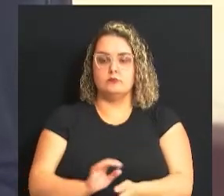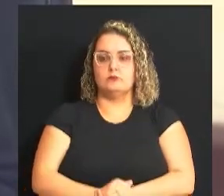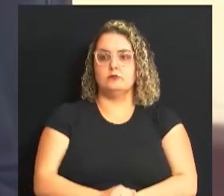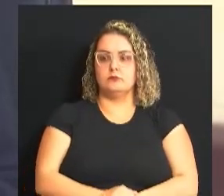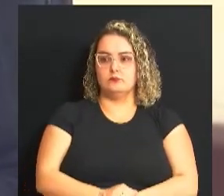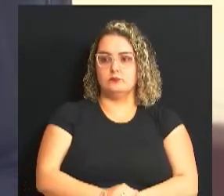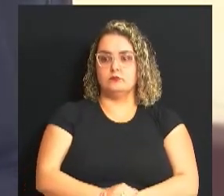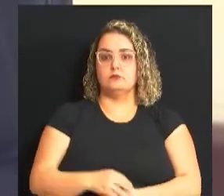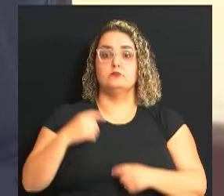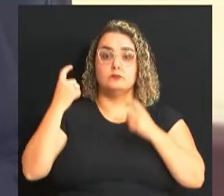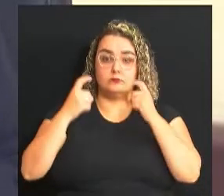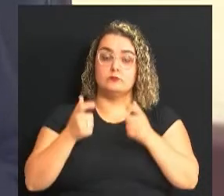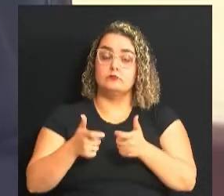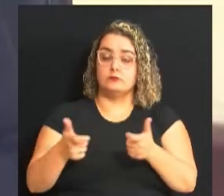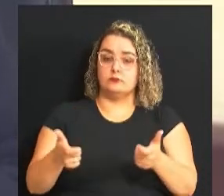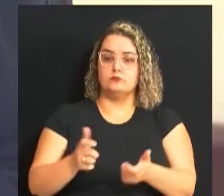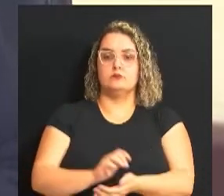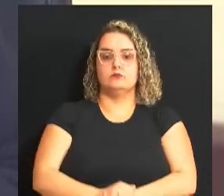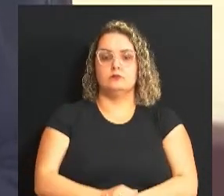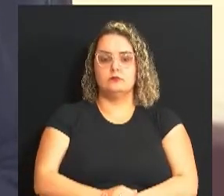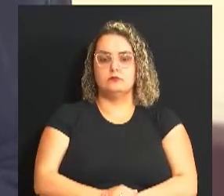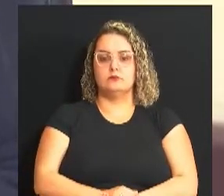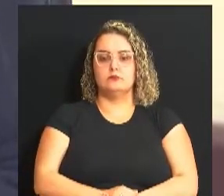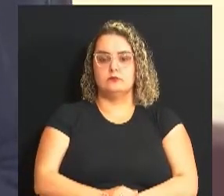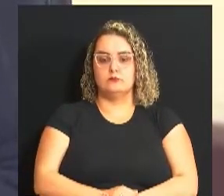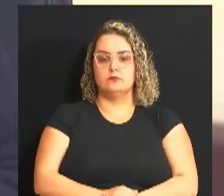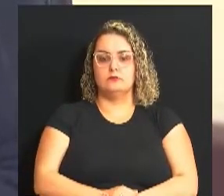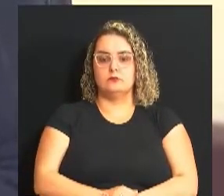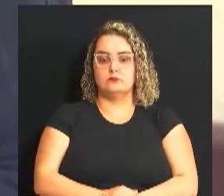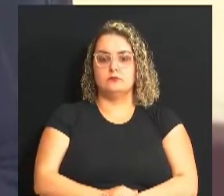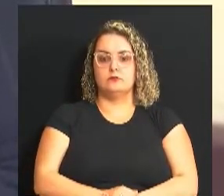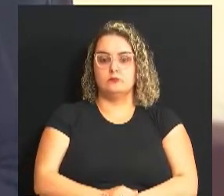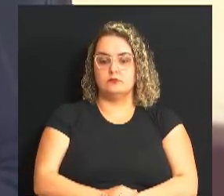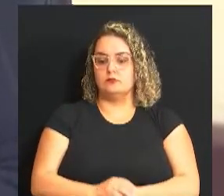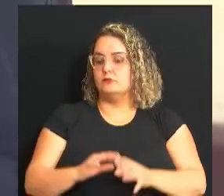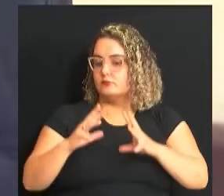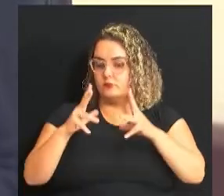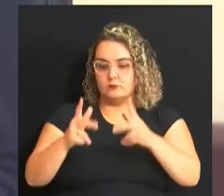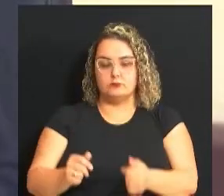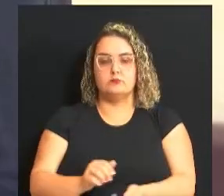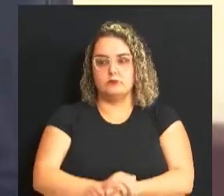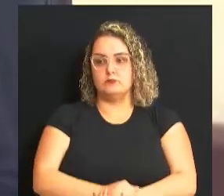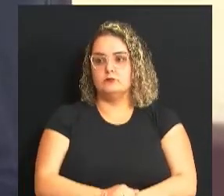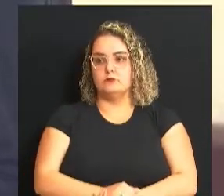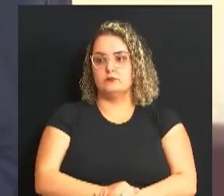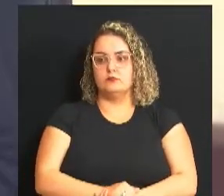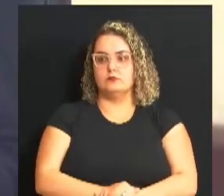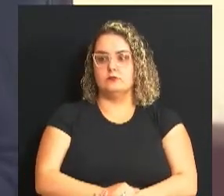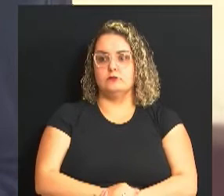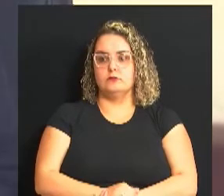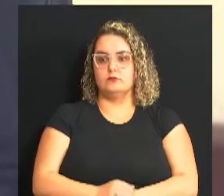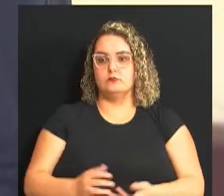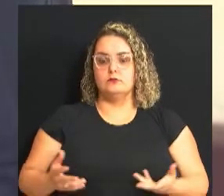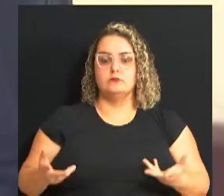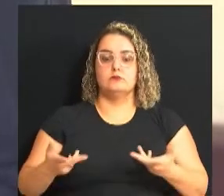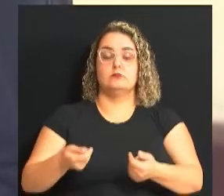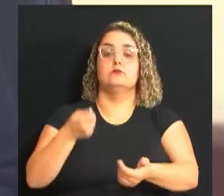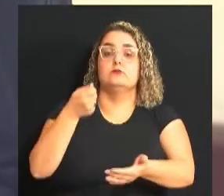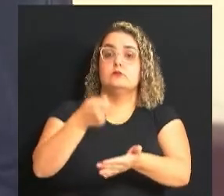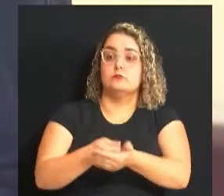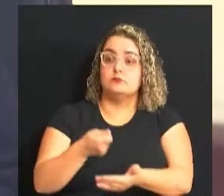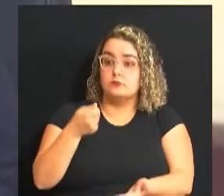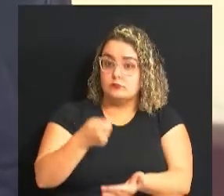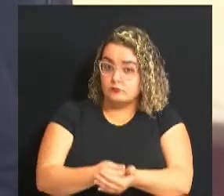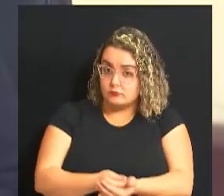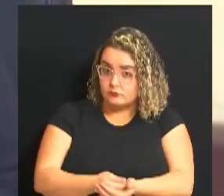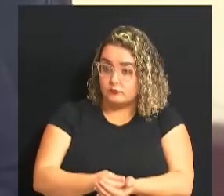minha preocupação maior é com relação mesmo à questão mais geral e coletiva, e na garantia de que